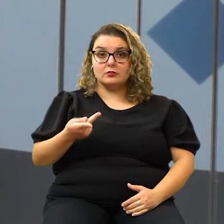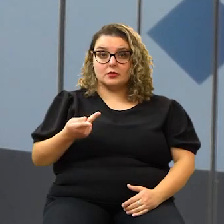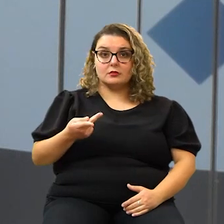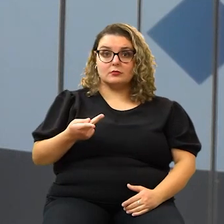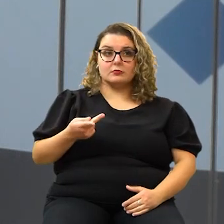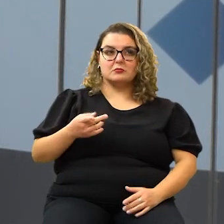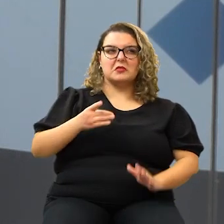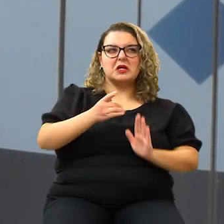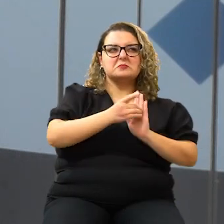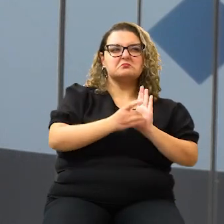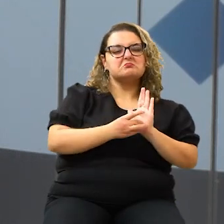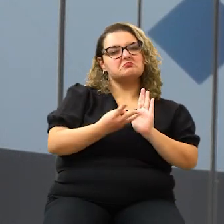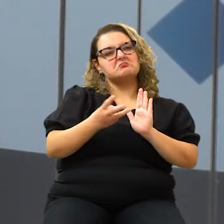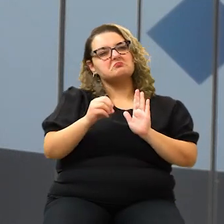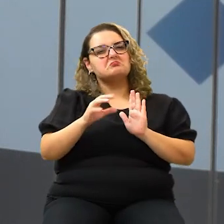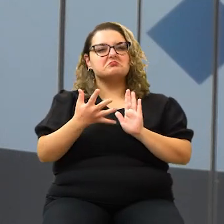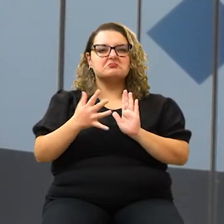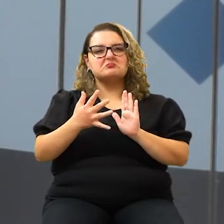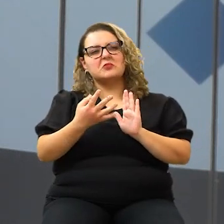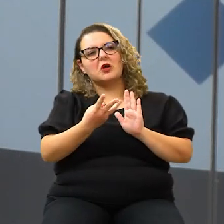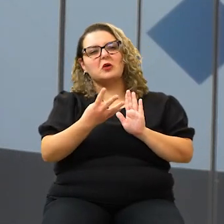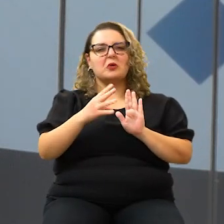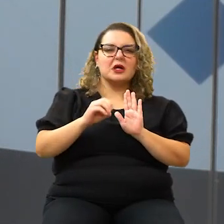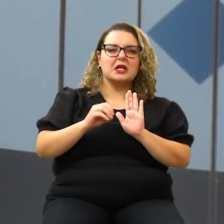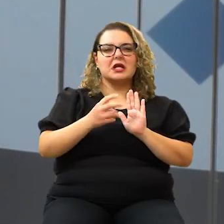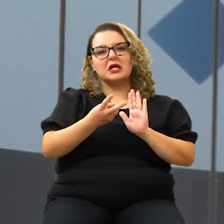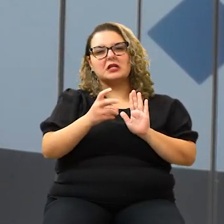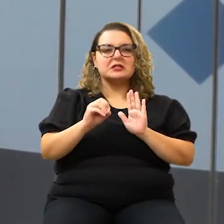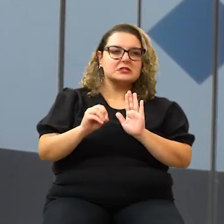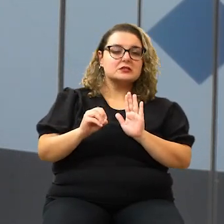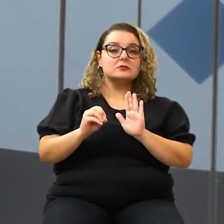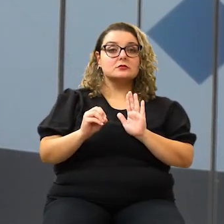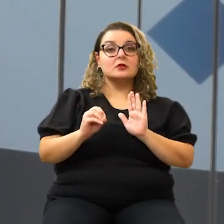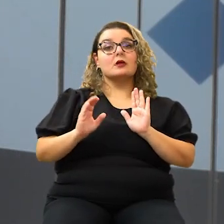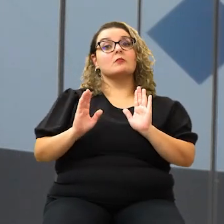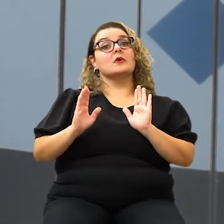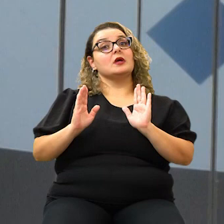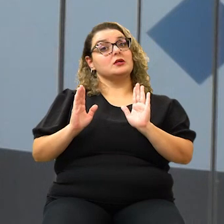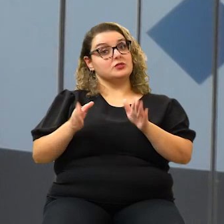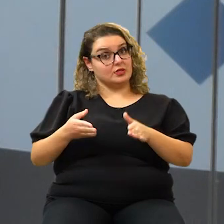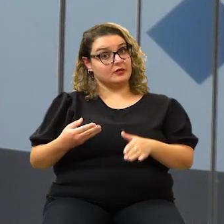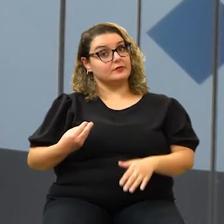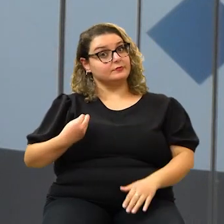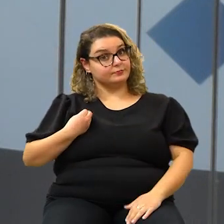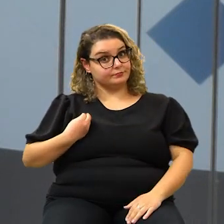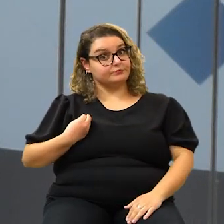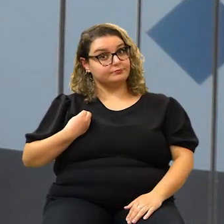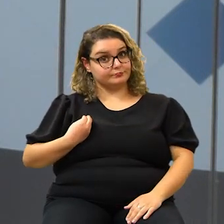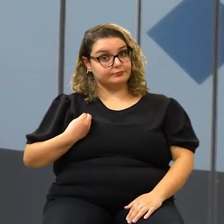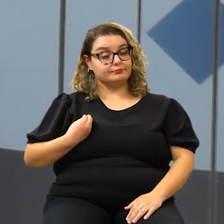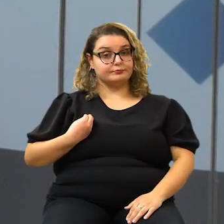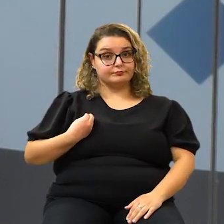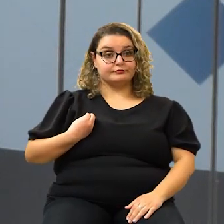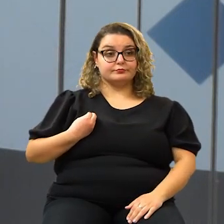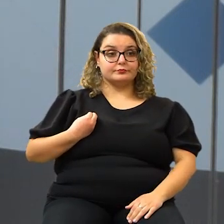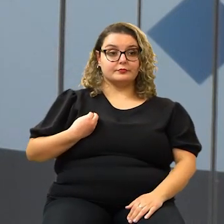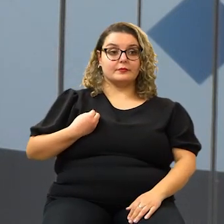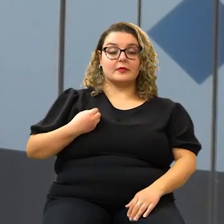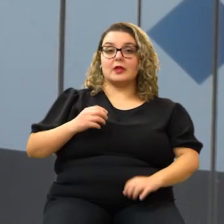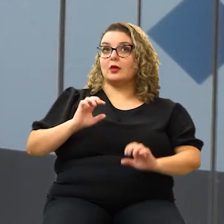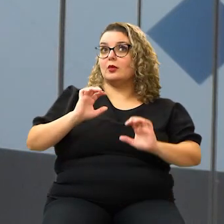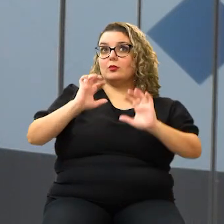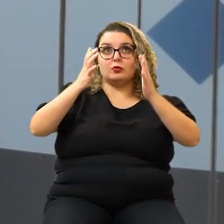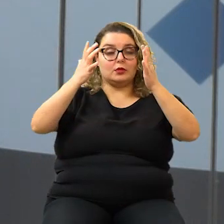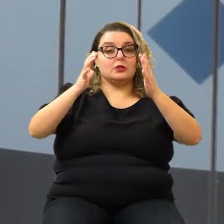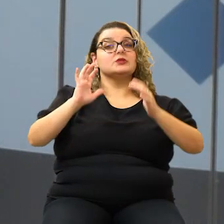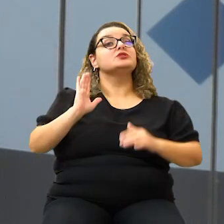para a década de 30, de 40, 50, só que a gente já está vivendo, ou seja, esses eventos extremos,